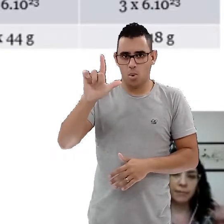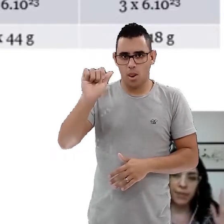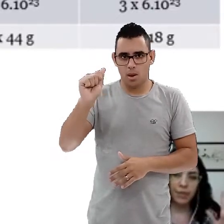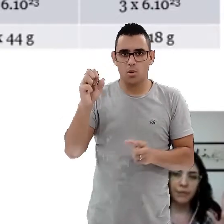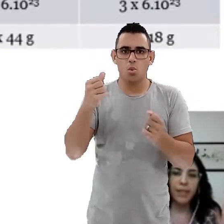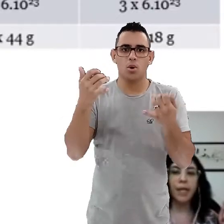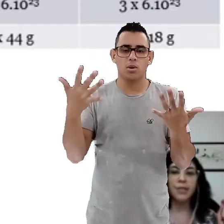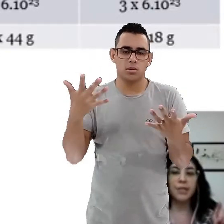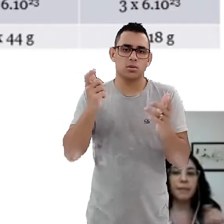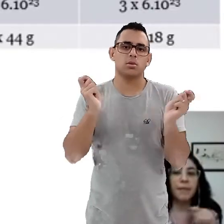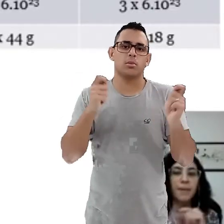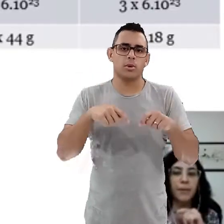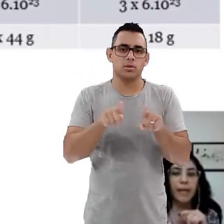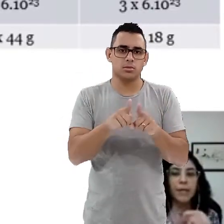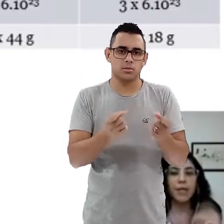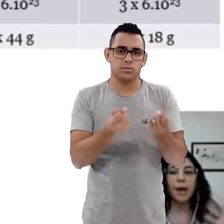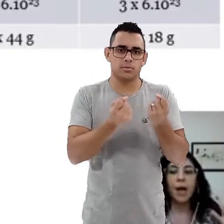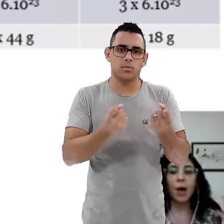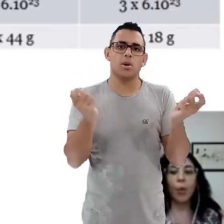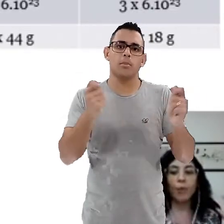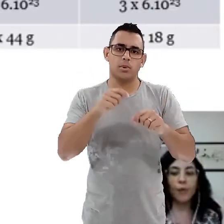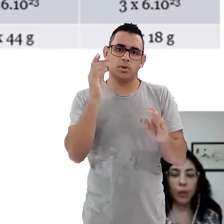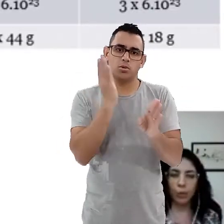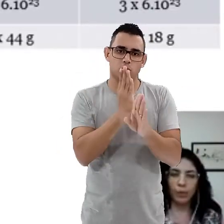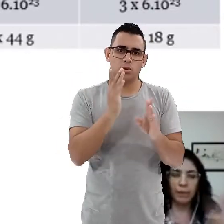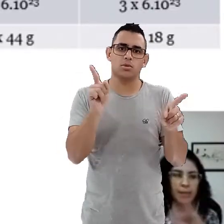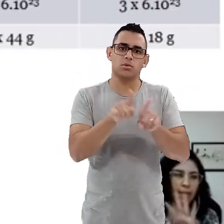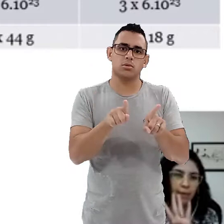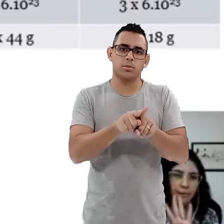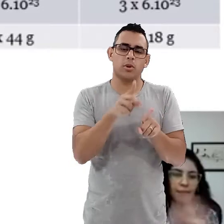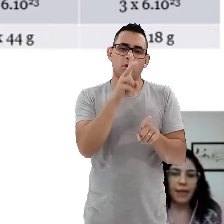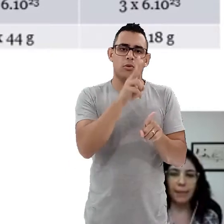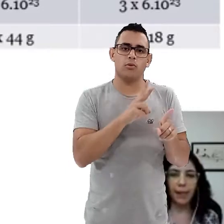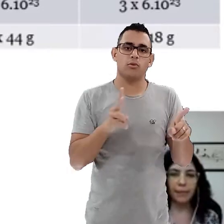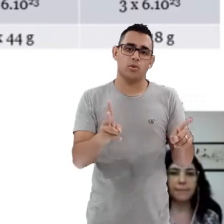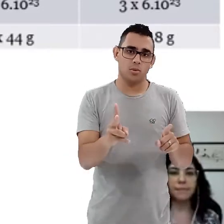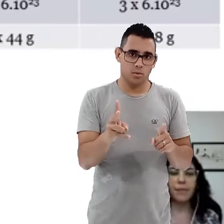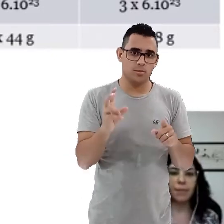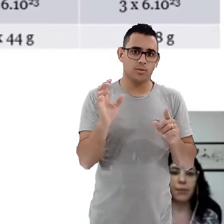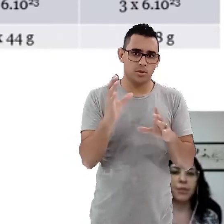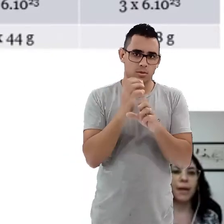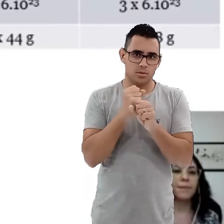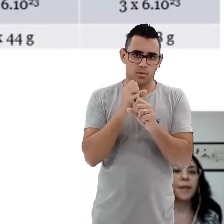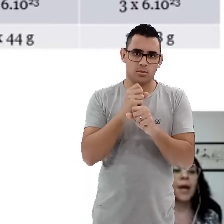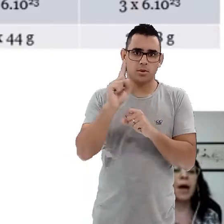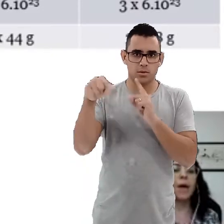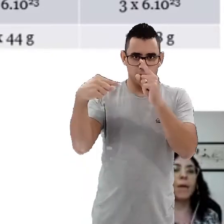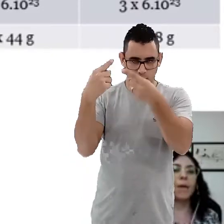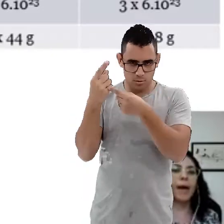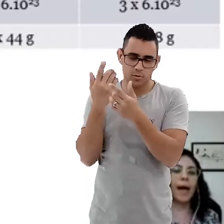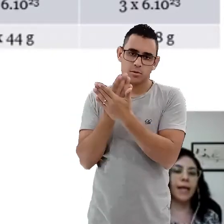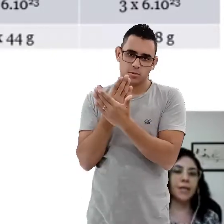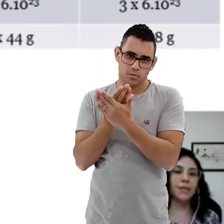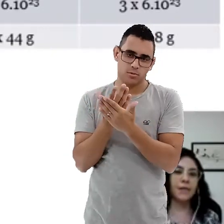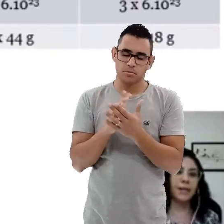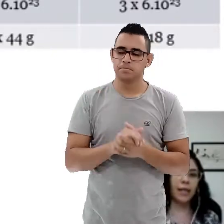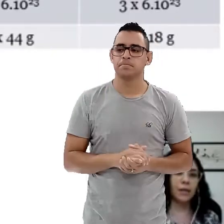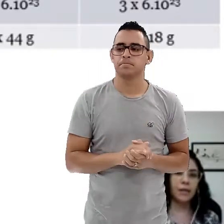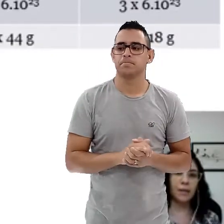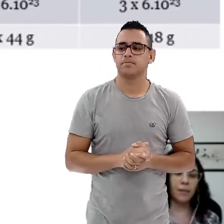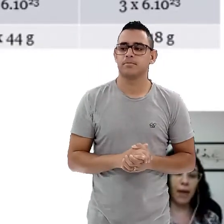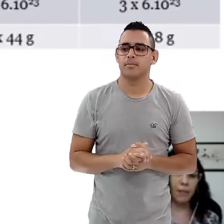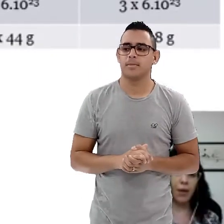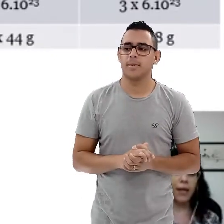vai ver mais na frente que a gente também vai poder achar o volume, mas aí fica para depois, tá? Ó, aqui a gente vai